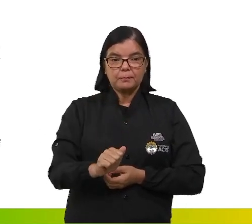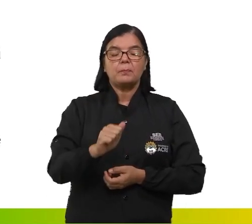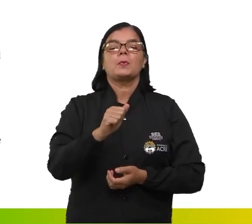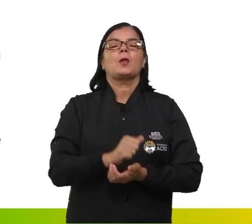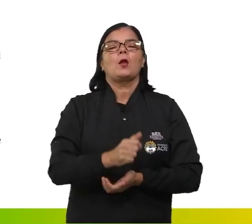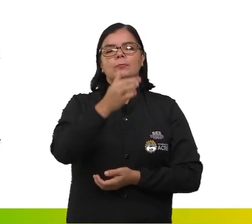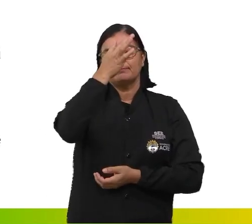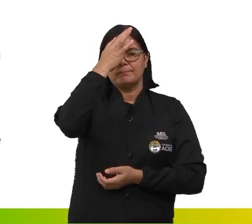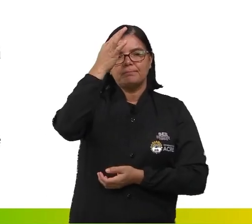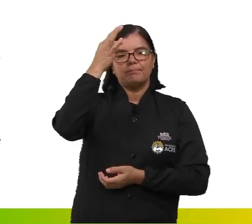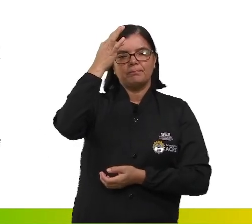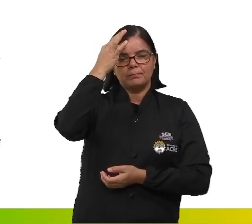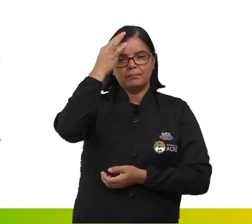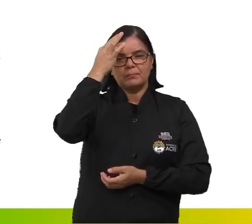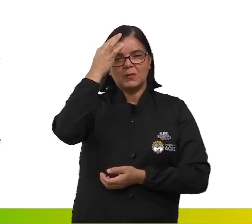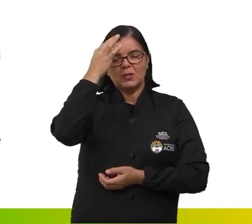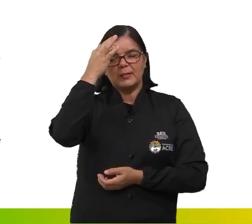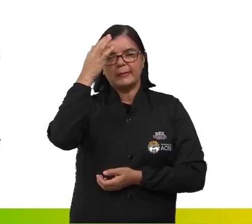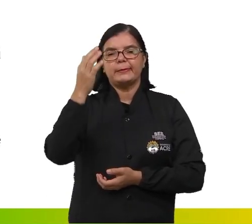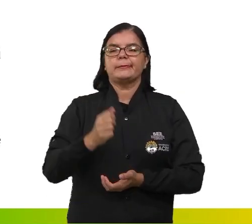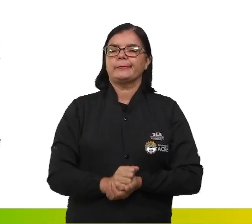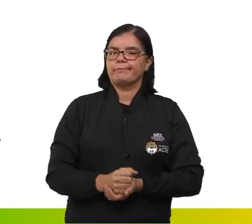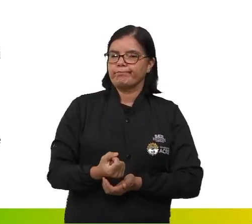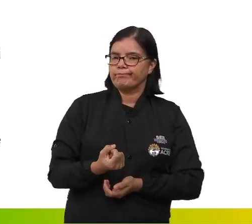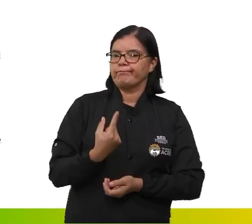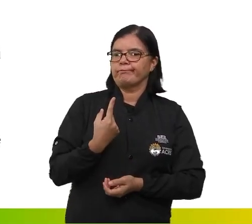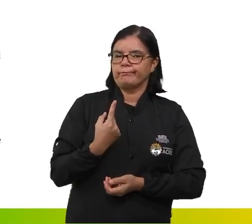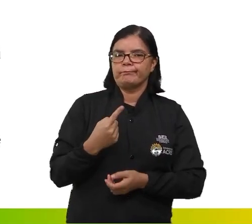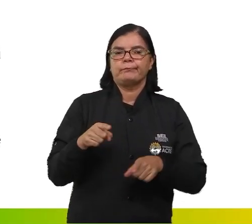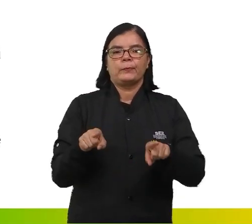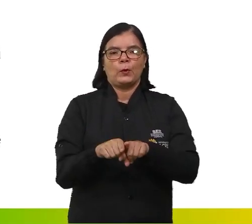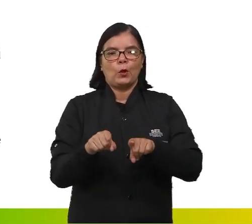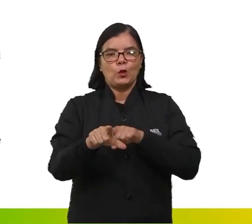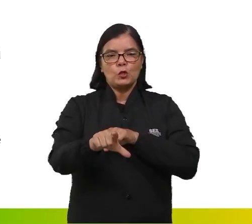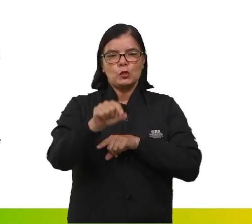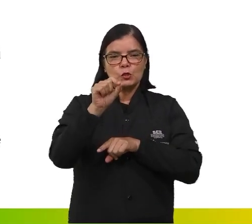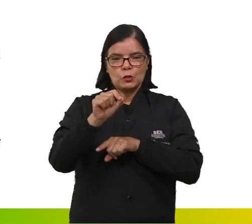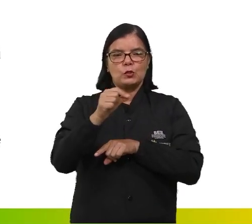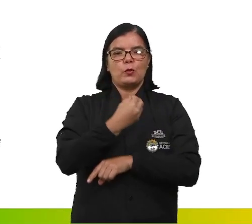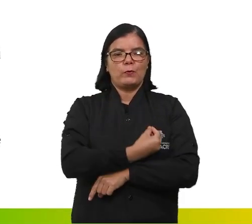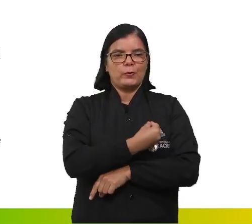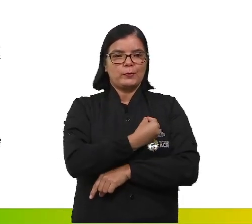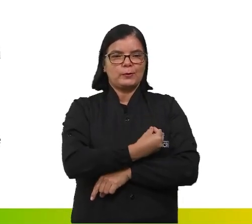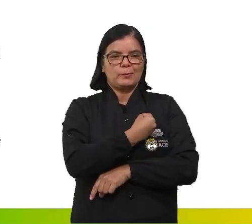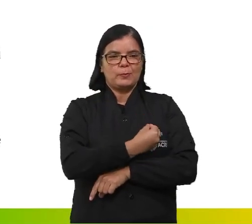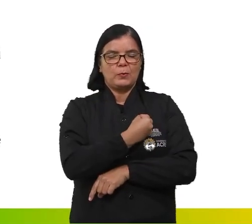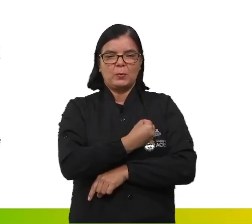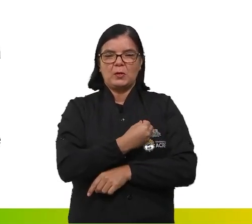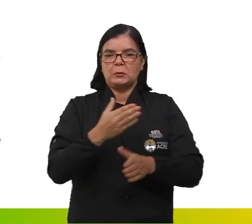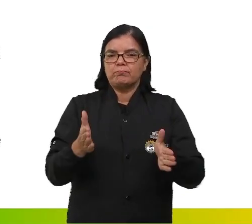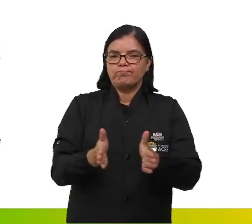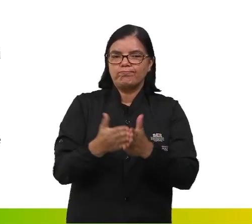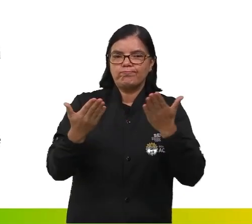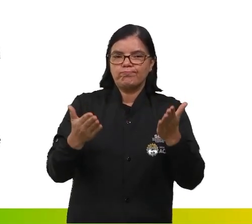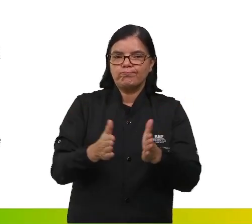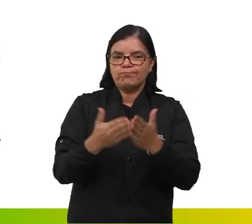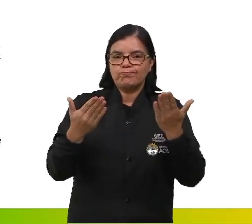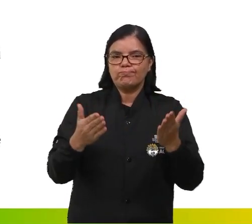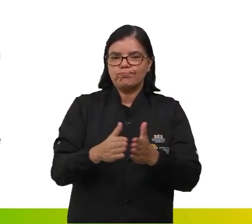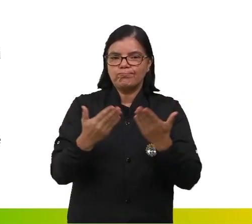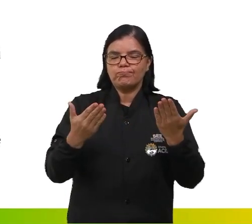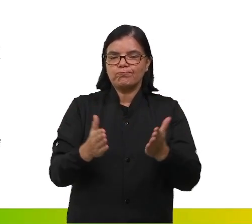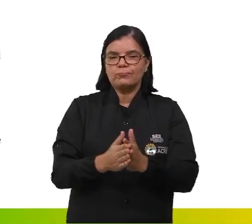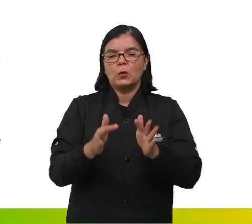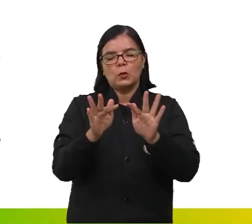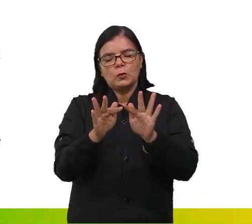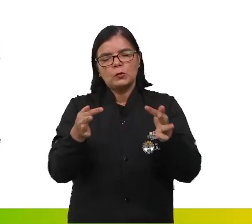uma filósofa cínica, conhecida por sua escolha de viver uma vida de pobreza e de